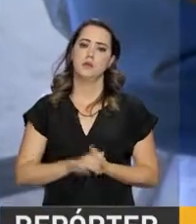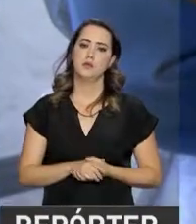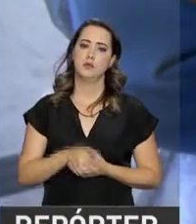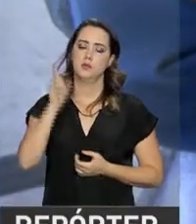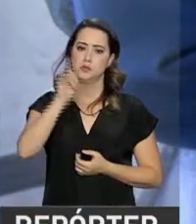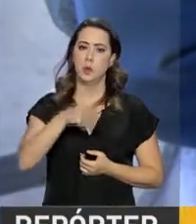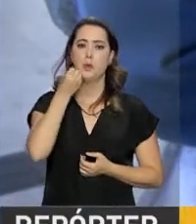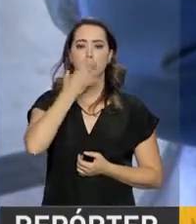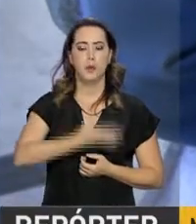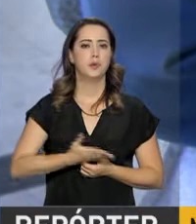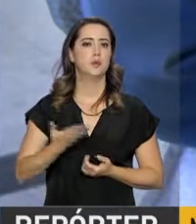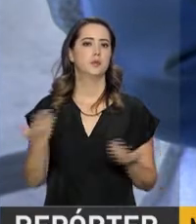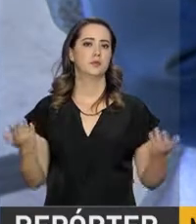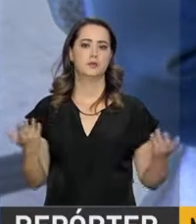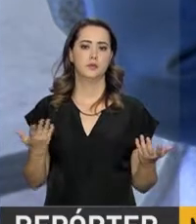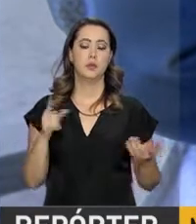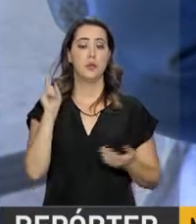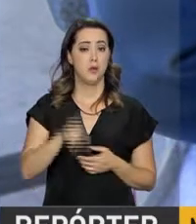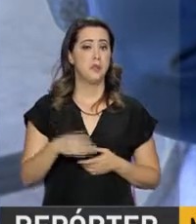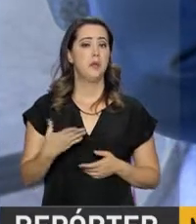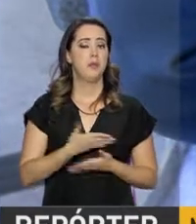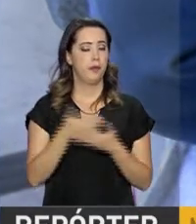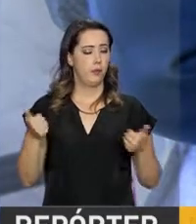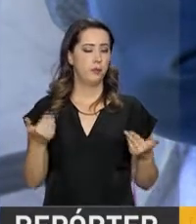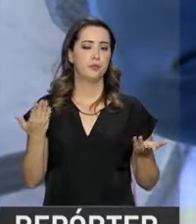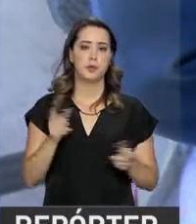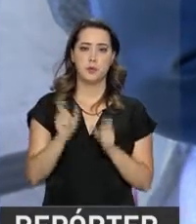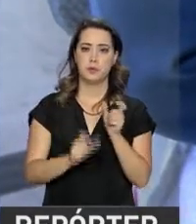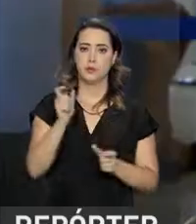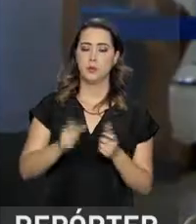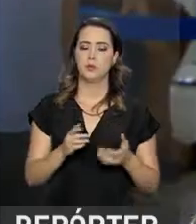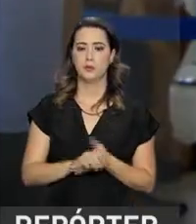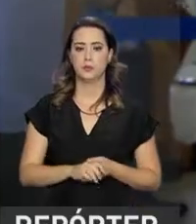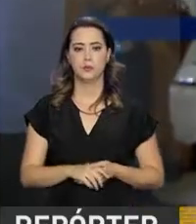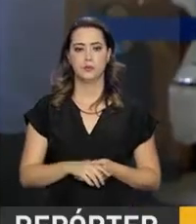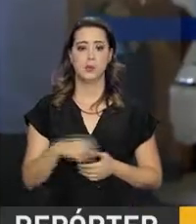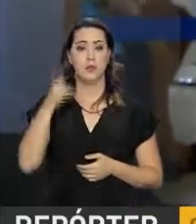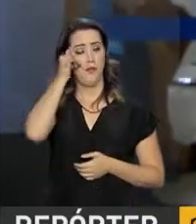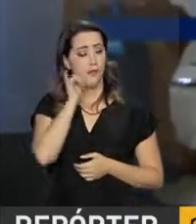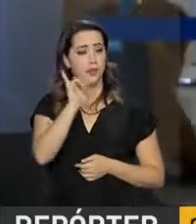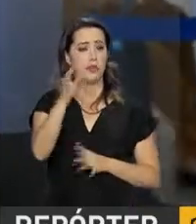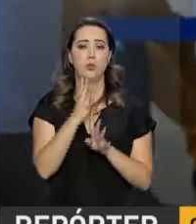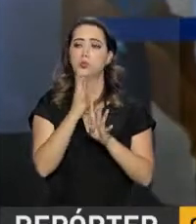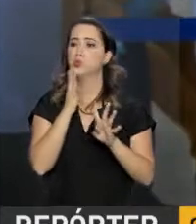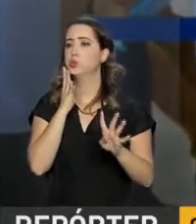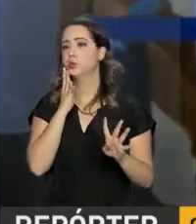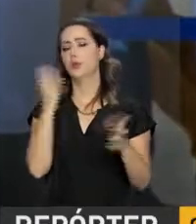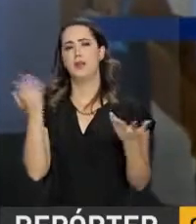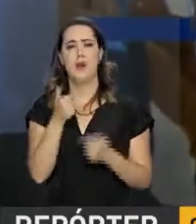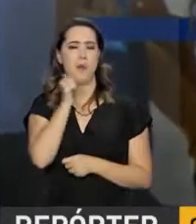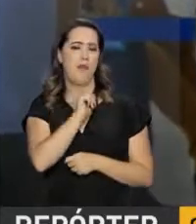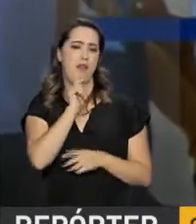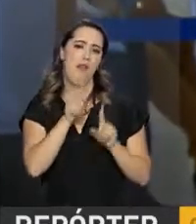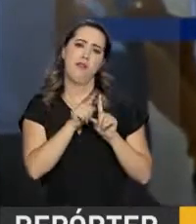acho uma boa, eu acho que vai adiantar um pouco mais para as pessoas, né? A gente evita de estar pegando essa fila, ainda mais a mulher